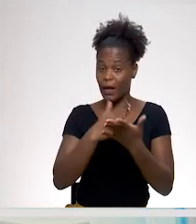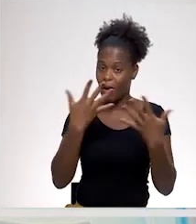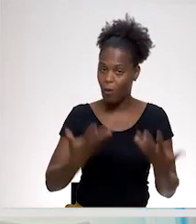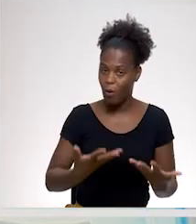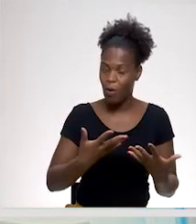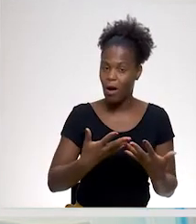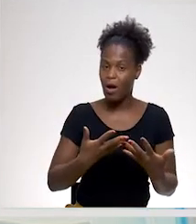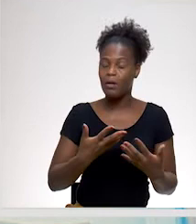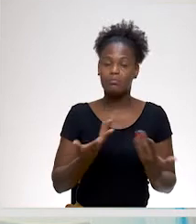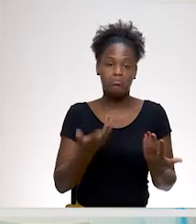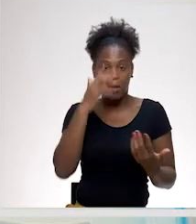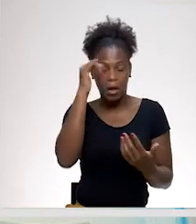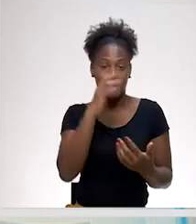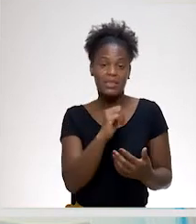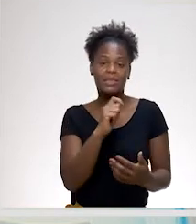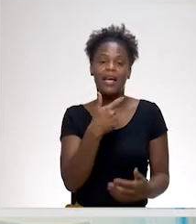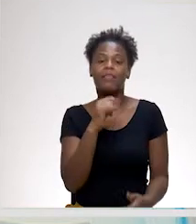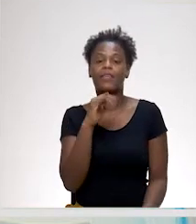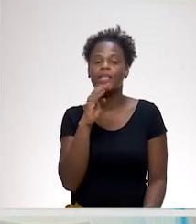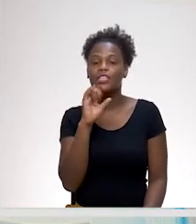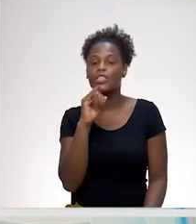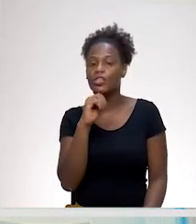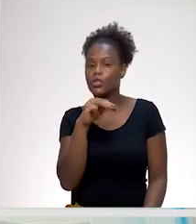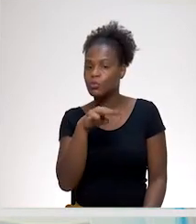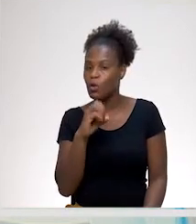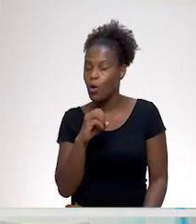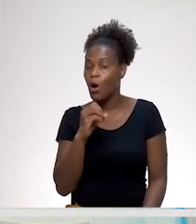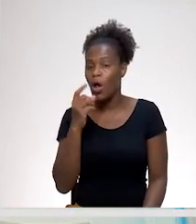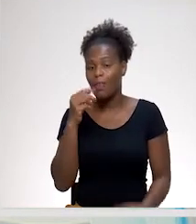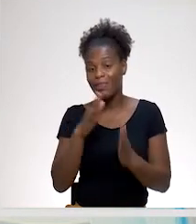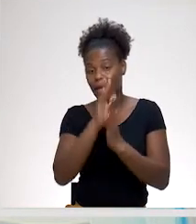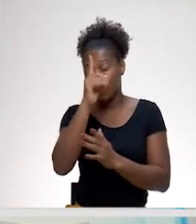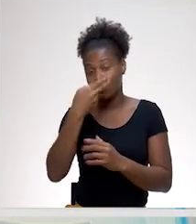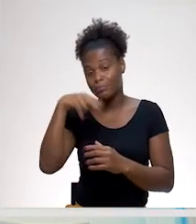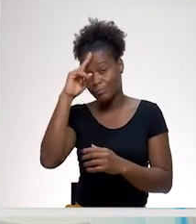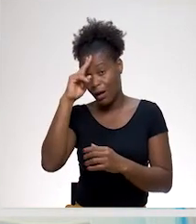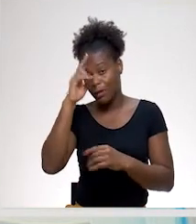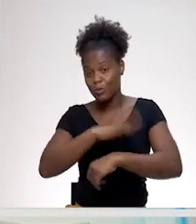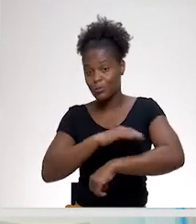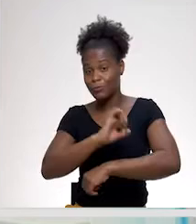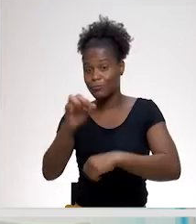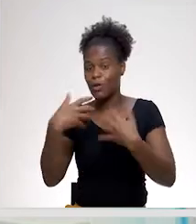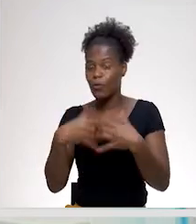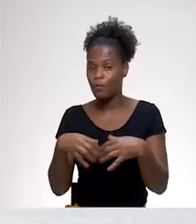até este momento de ceticismo, um Deus enganador, autor da sua